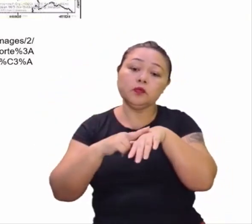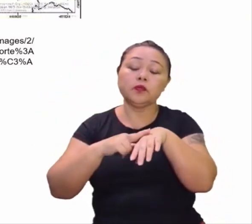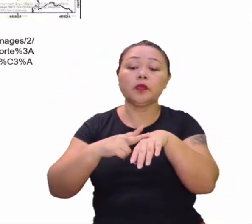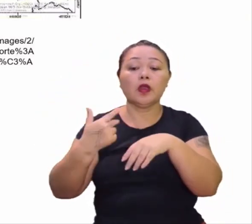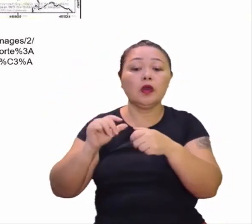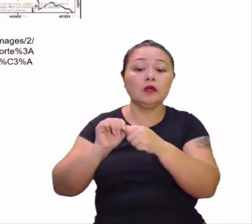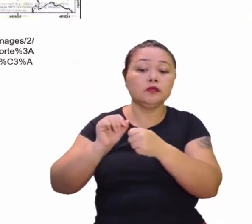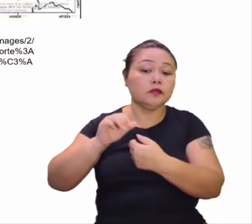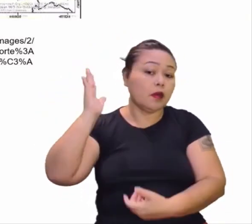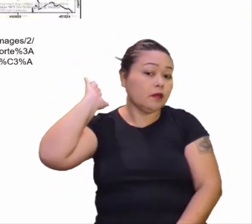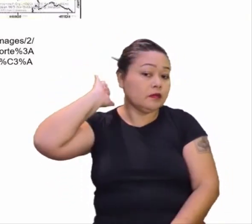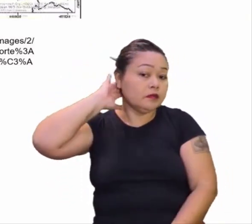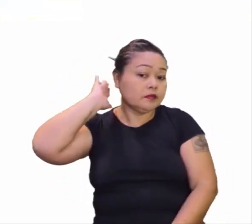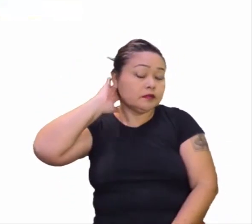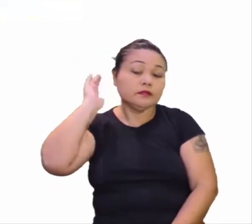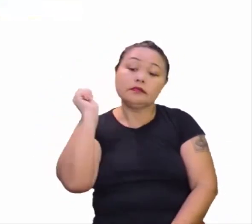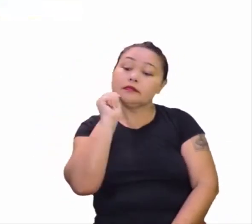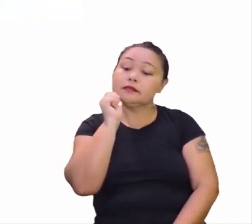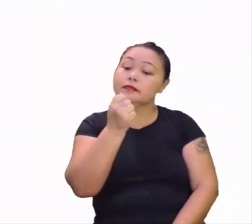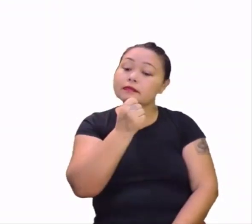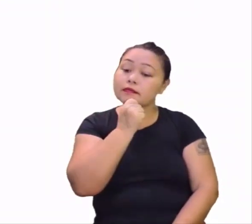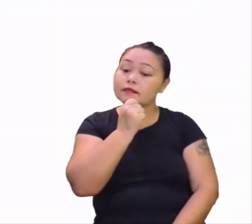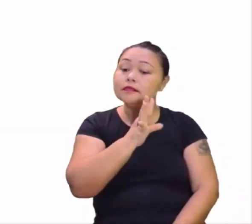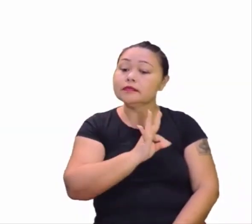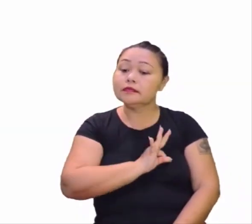e o Tocantins.